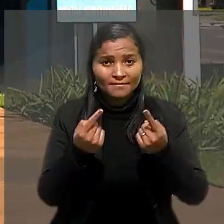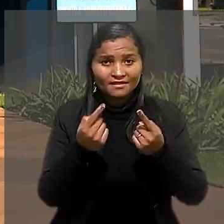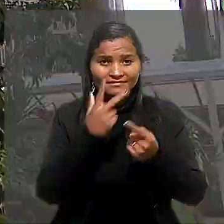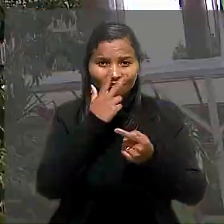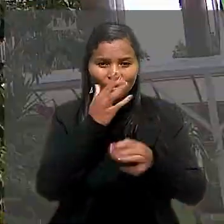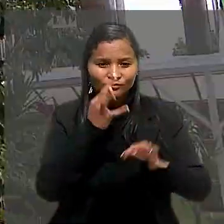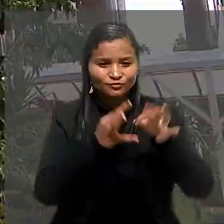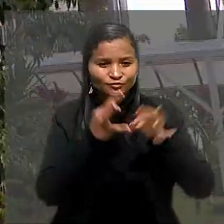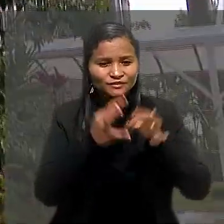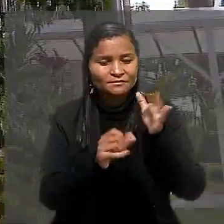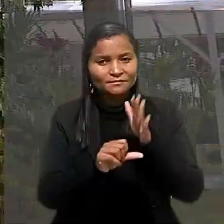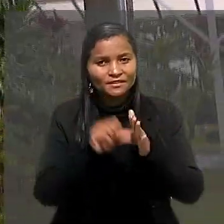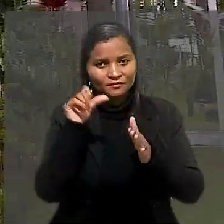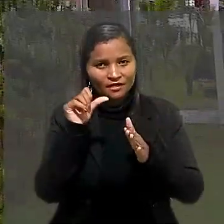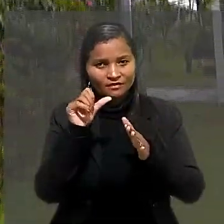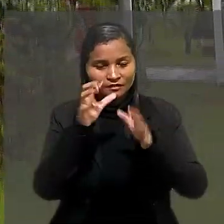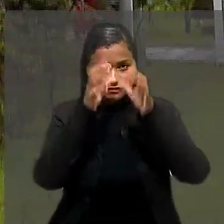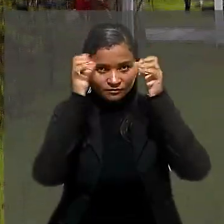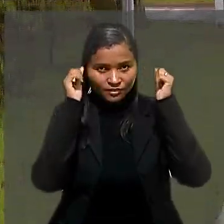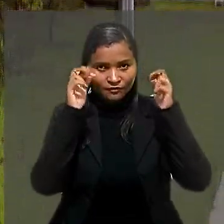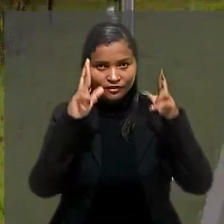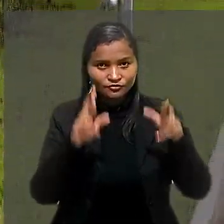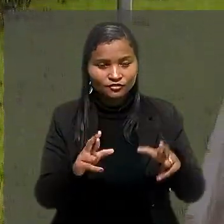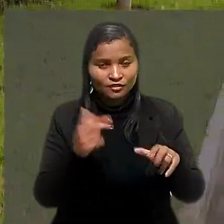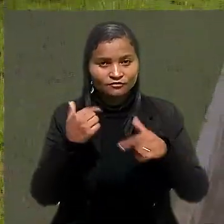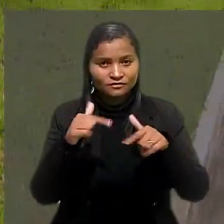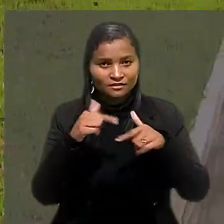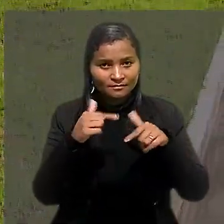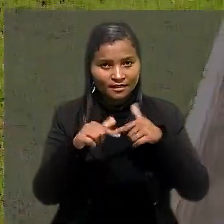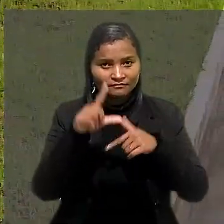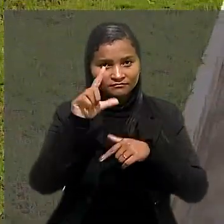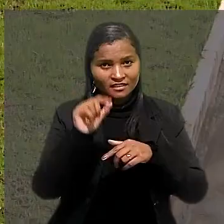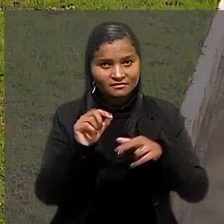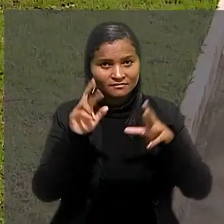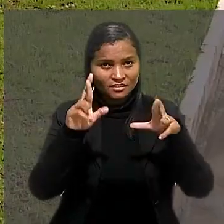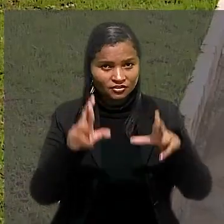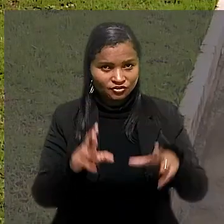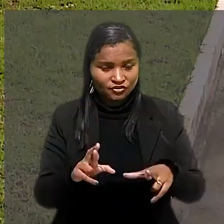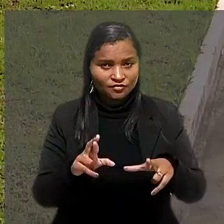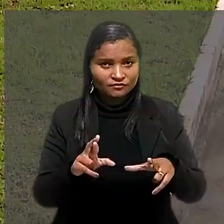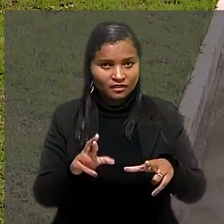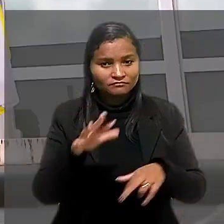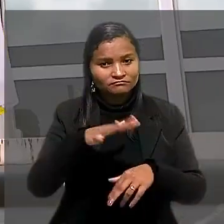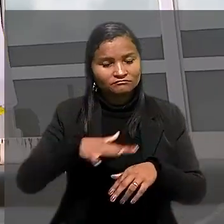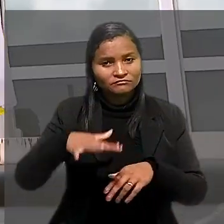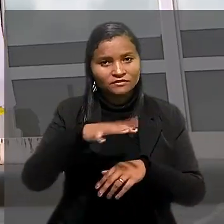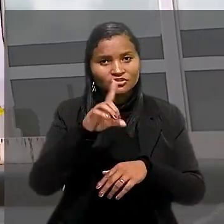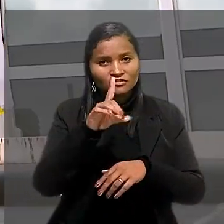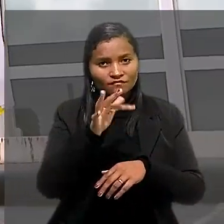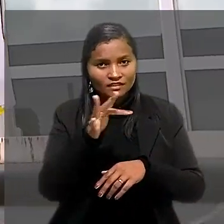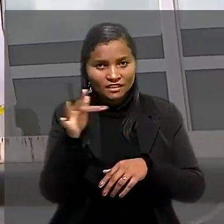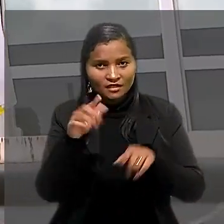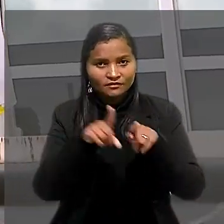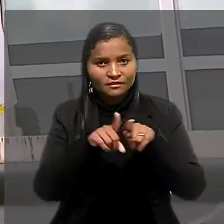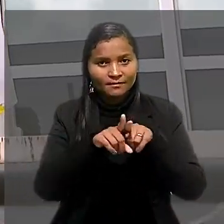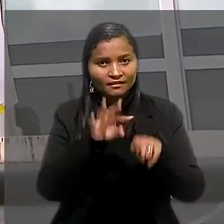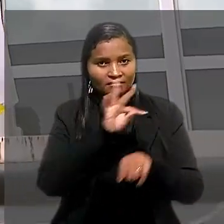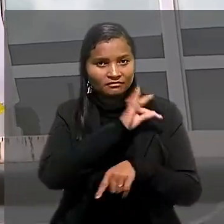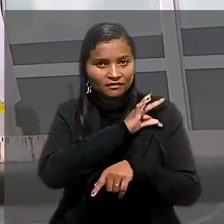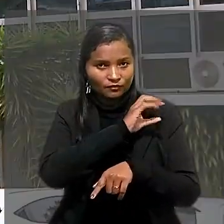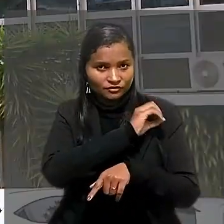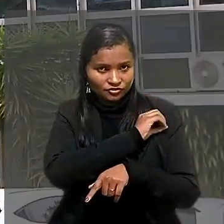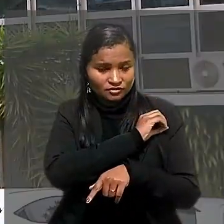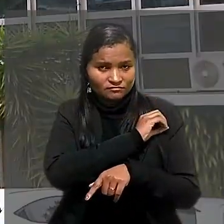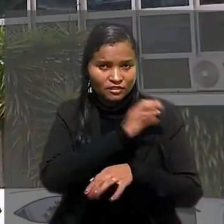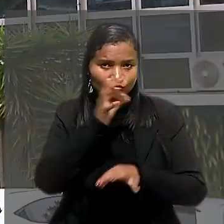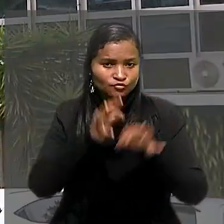entanto, assim como o juízo de primeiro grau, o Tribunal Regional do Trabalho da 10ª Região, que abrange o Distrito Federal e o